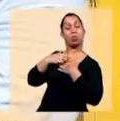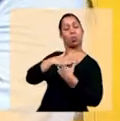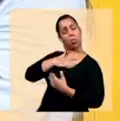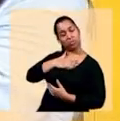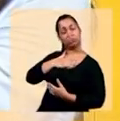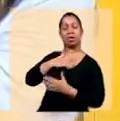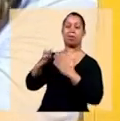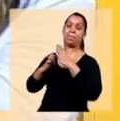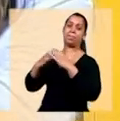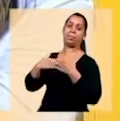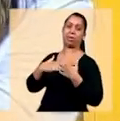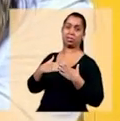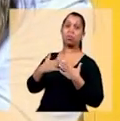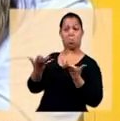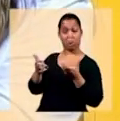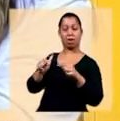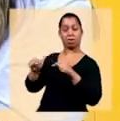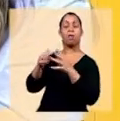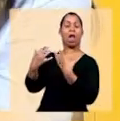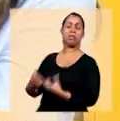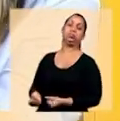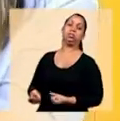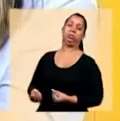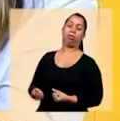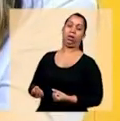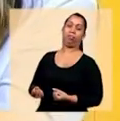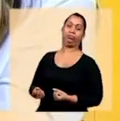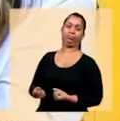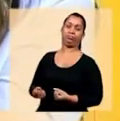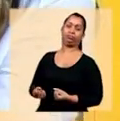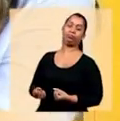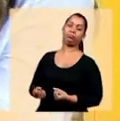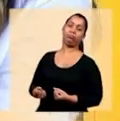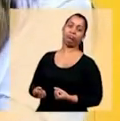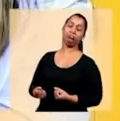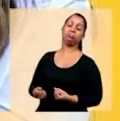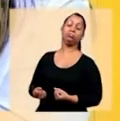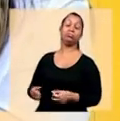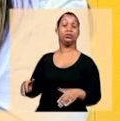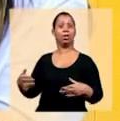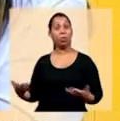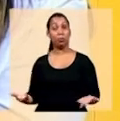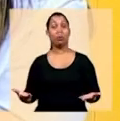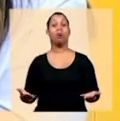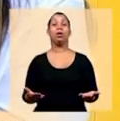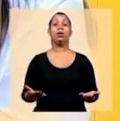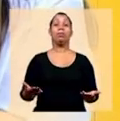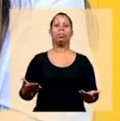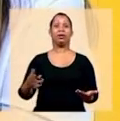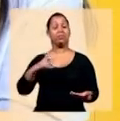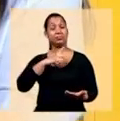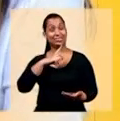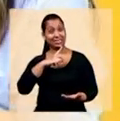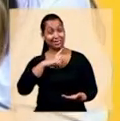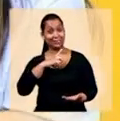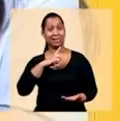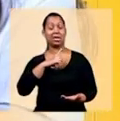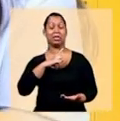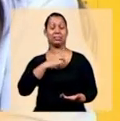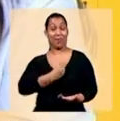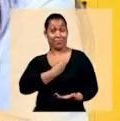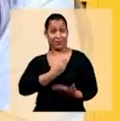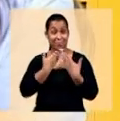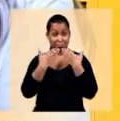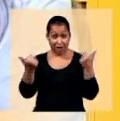tem o direito de escolher se ela gostou daquela empresa, né? e se ela quer também aceitar trabalhar naquela empresa, não é? Então, para que você